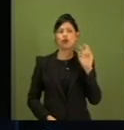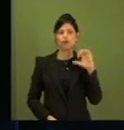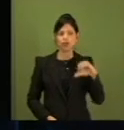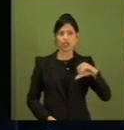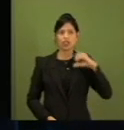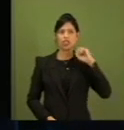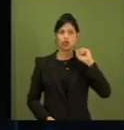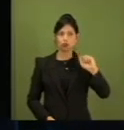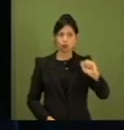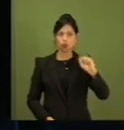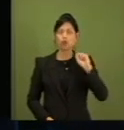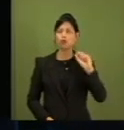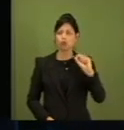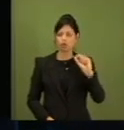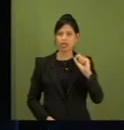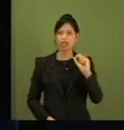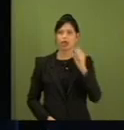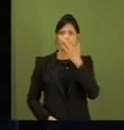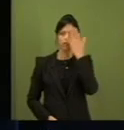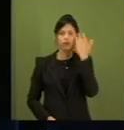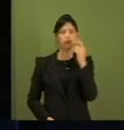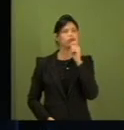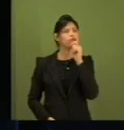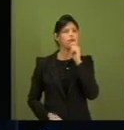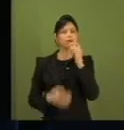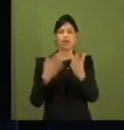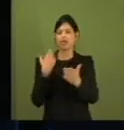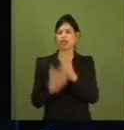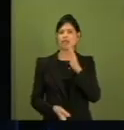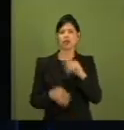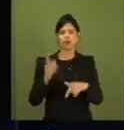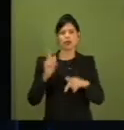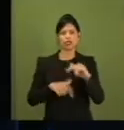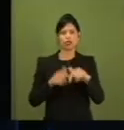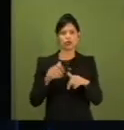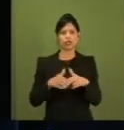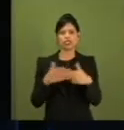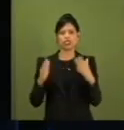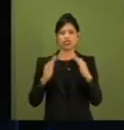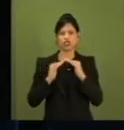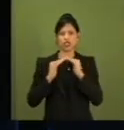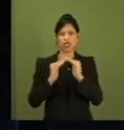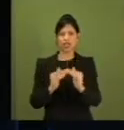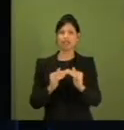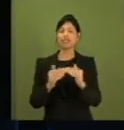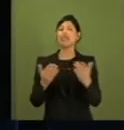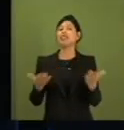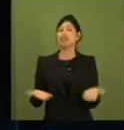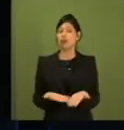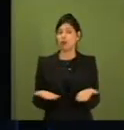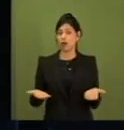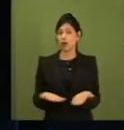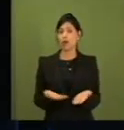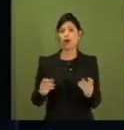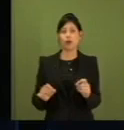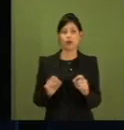fortes voltaram a acontecer nessa noite e ali fazendo quase que o Guaíba,